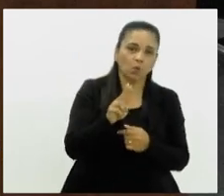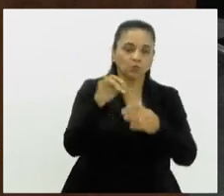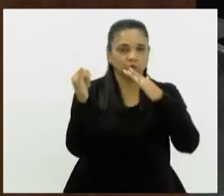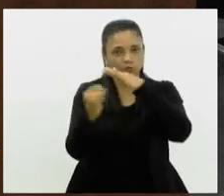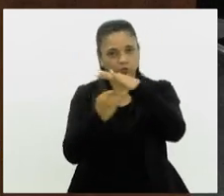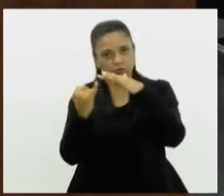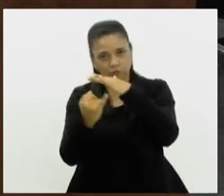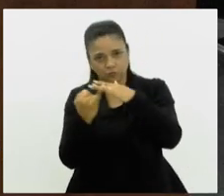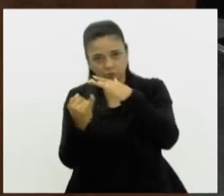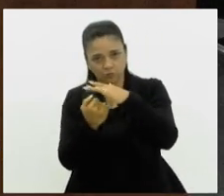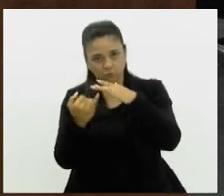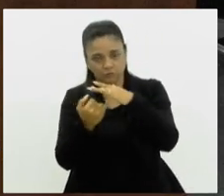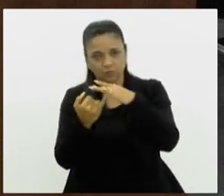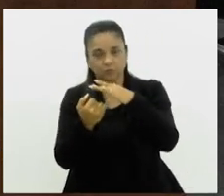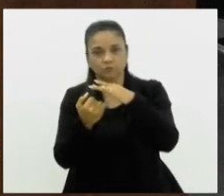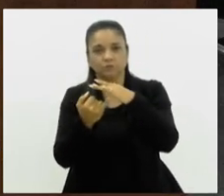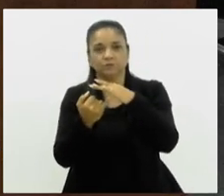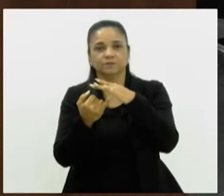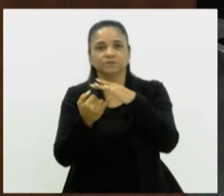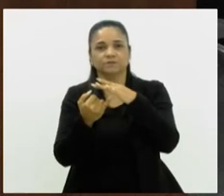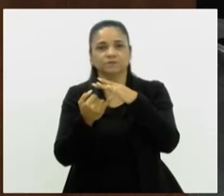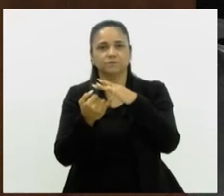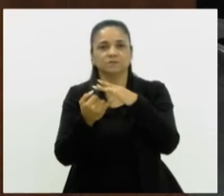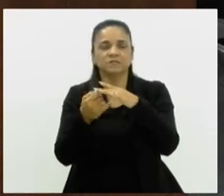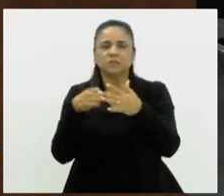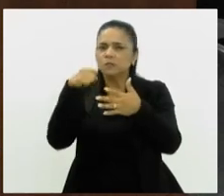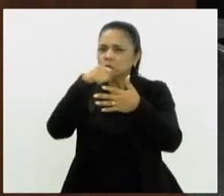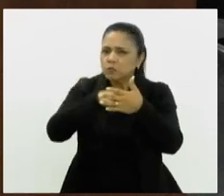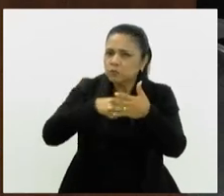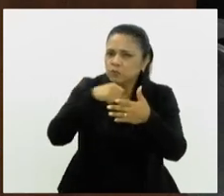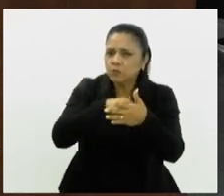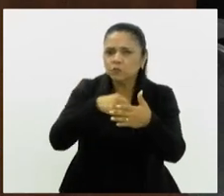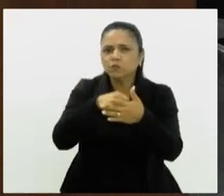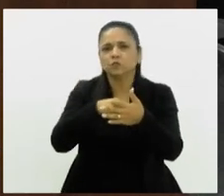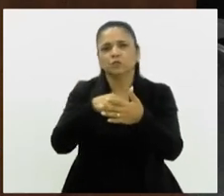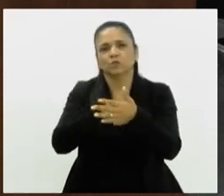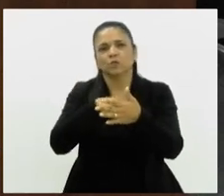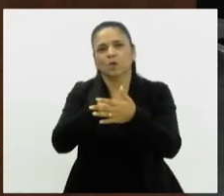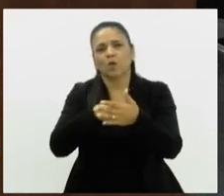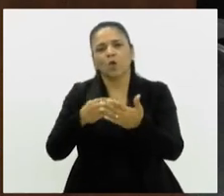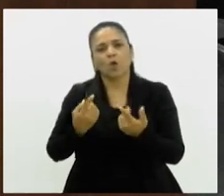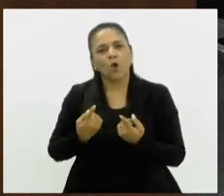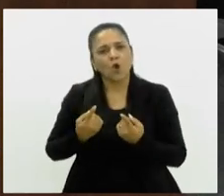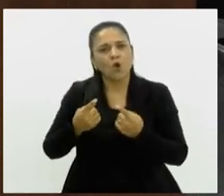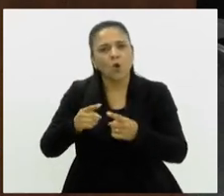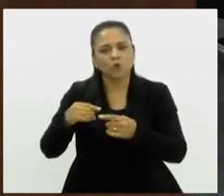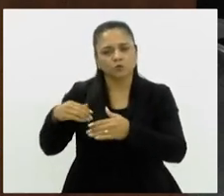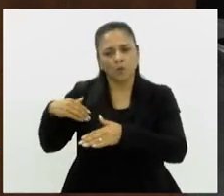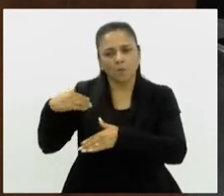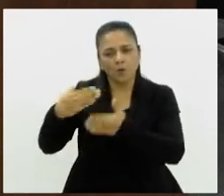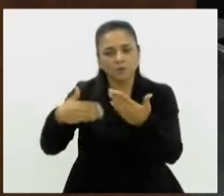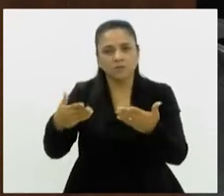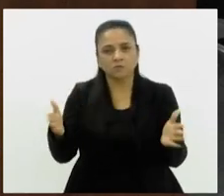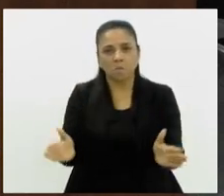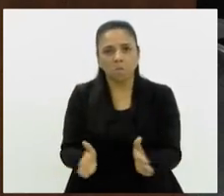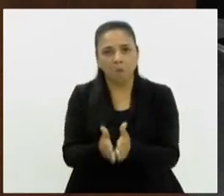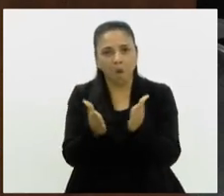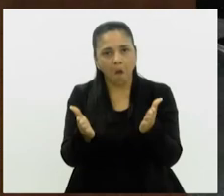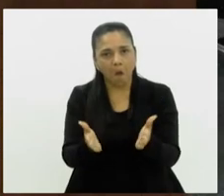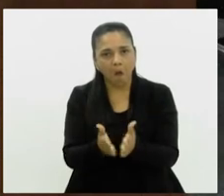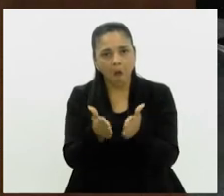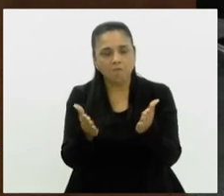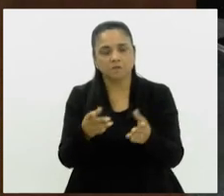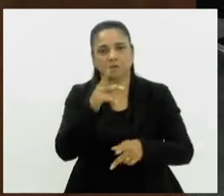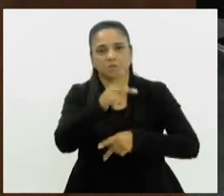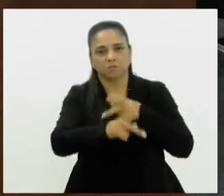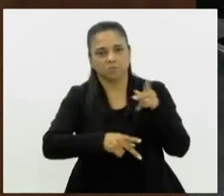também que fazem a luta contra todo um processo de empobrecimento da nossa população, mas